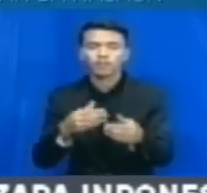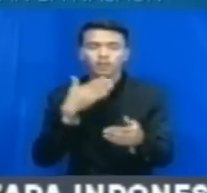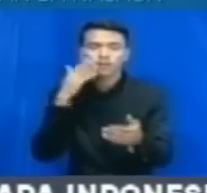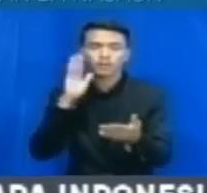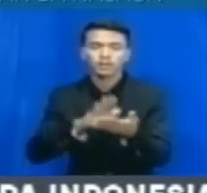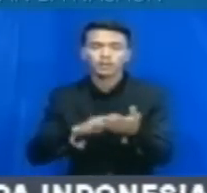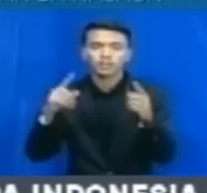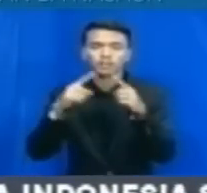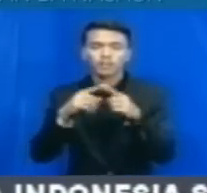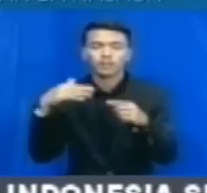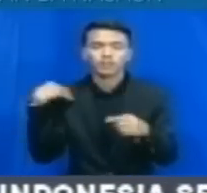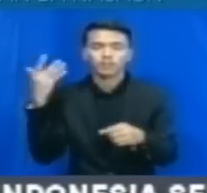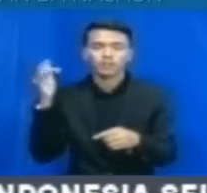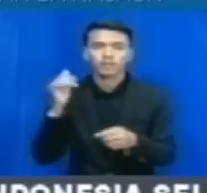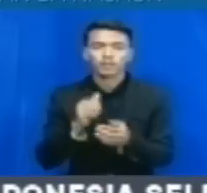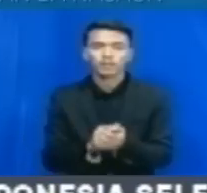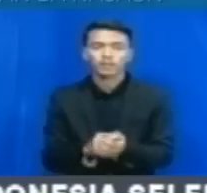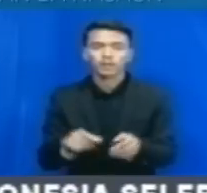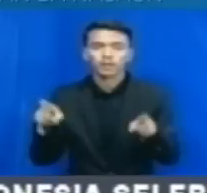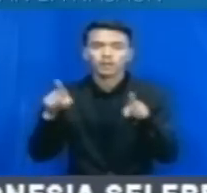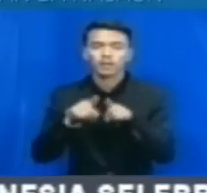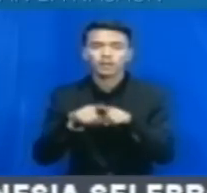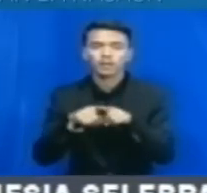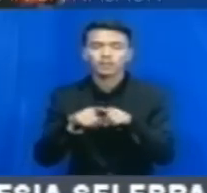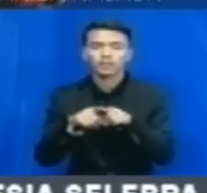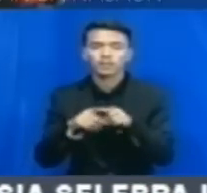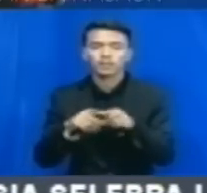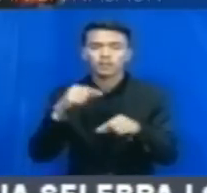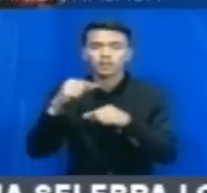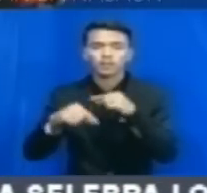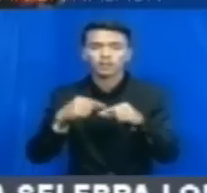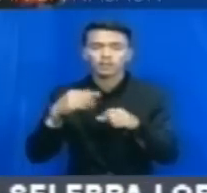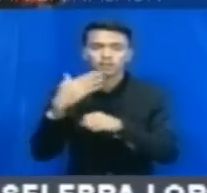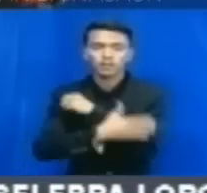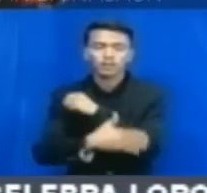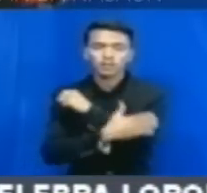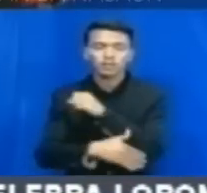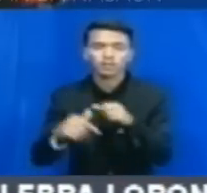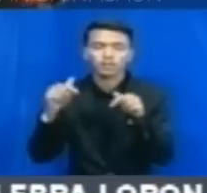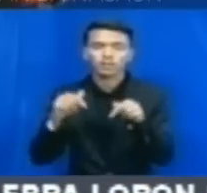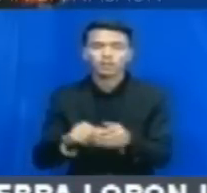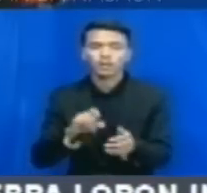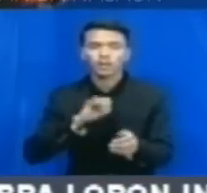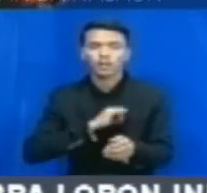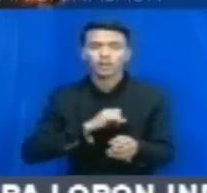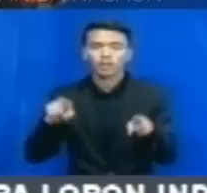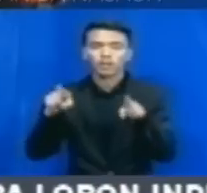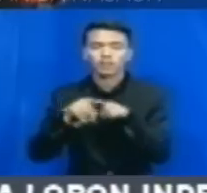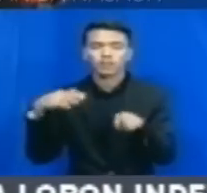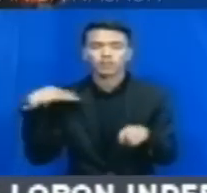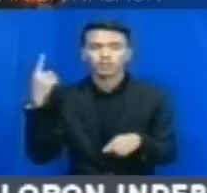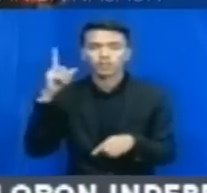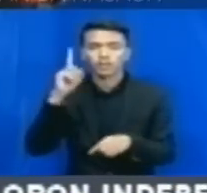baia a juventude nebe que hanesan ita considera hanesan geração nasabne mai hau makidane ai hanesan jovem ainda